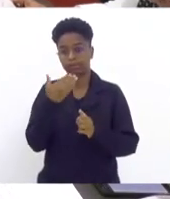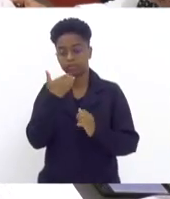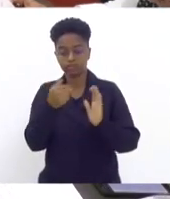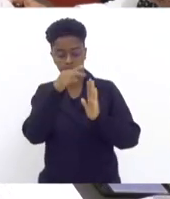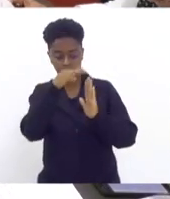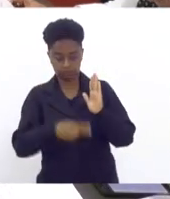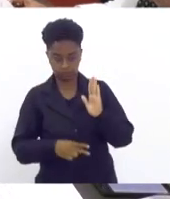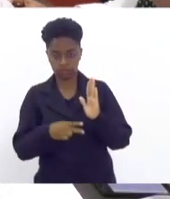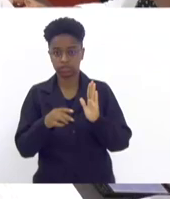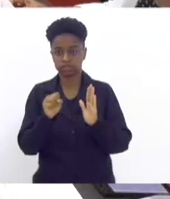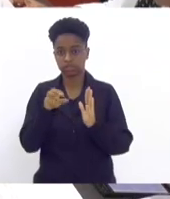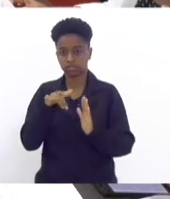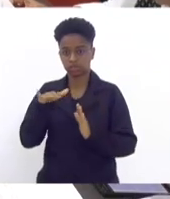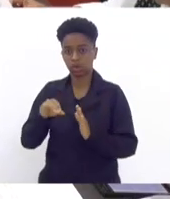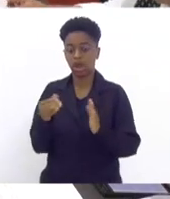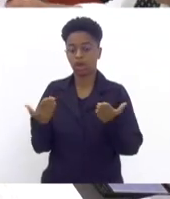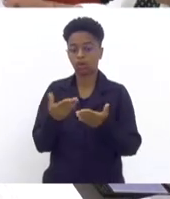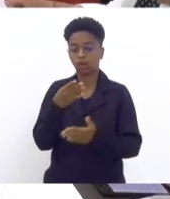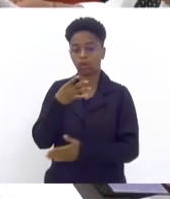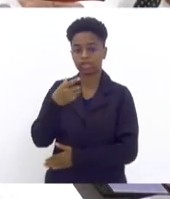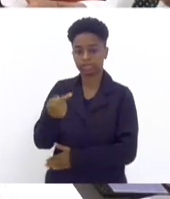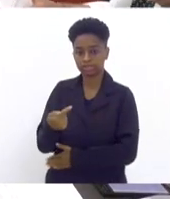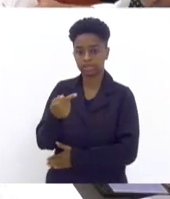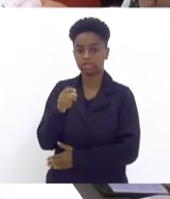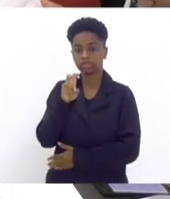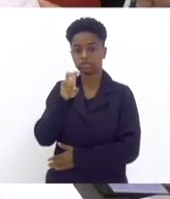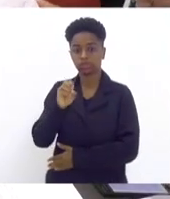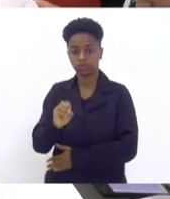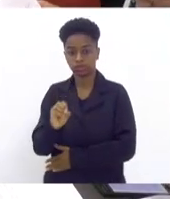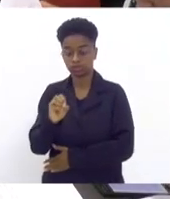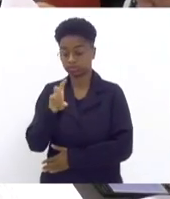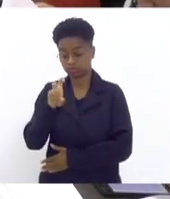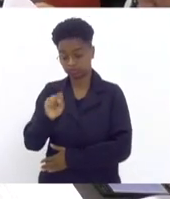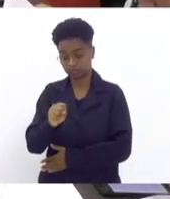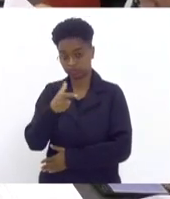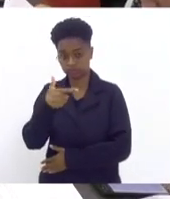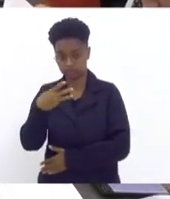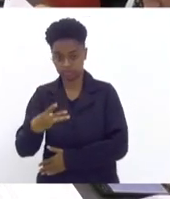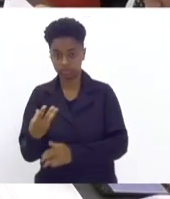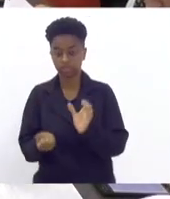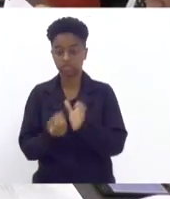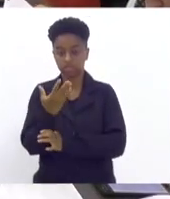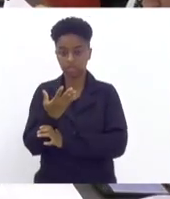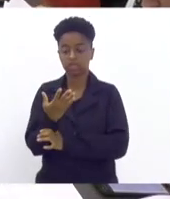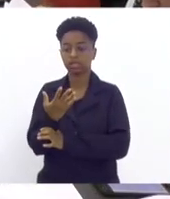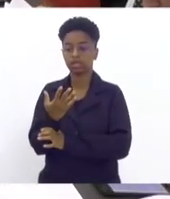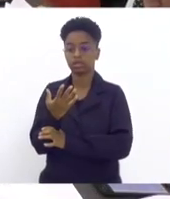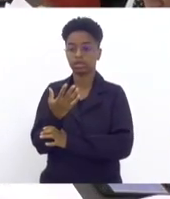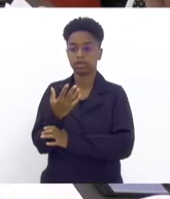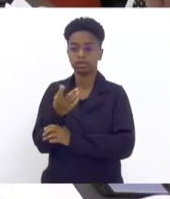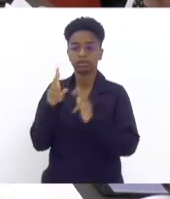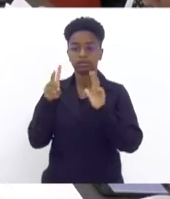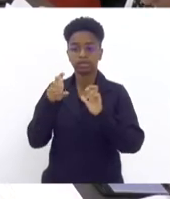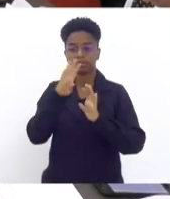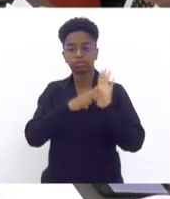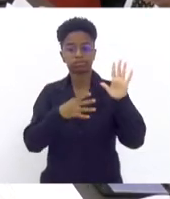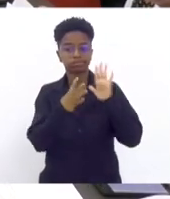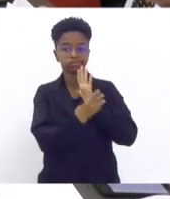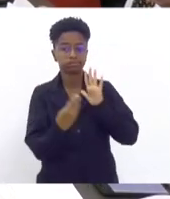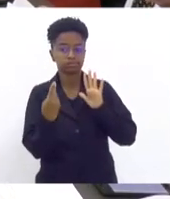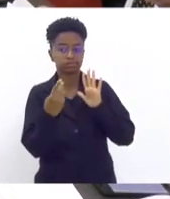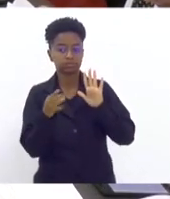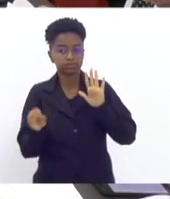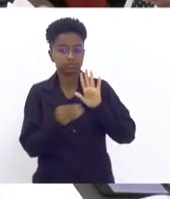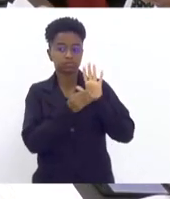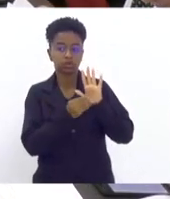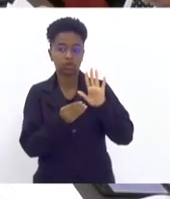doutor Serginho. 47 da pauta é o PL 5823. Autoria do deputado Rodrigo Amorim, que dispõe sobre a inclusão no calendário oficial do Estado do Rio de Janeiro, o